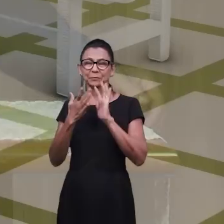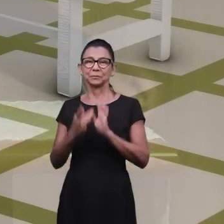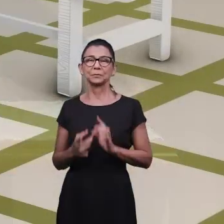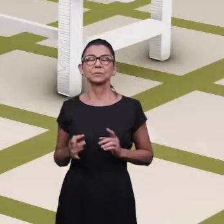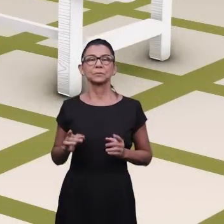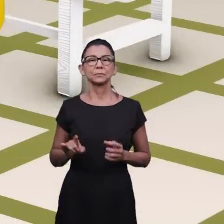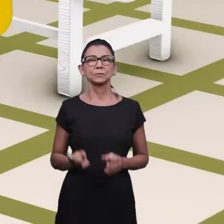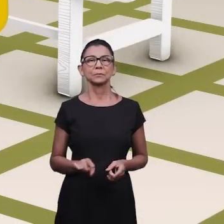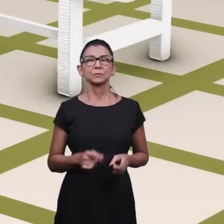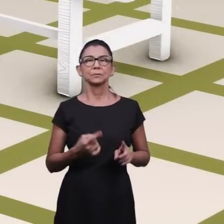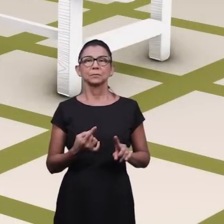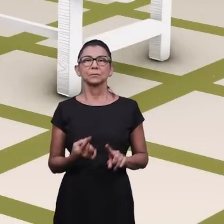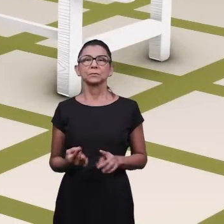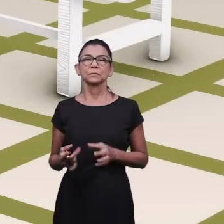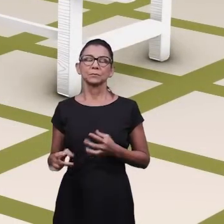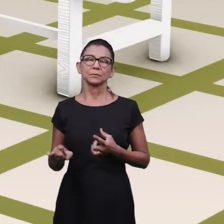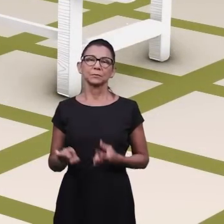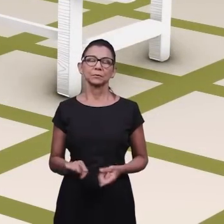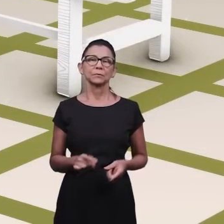louvor.